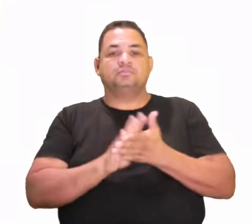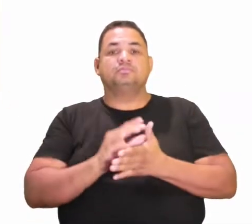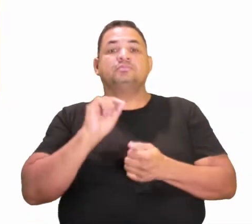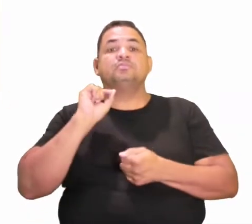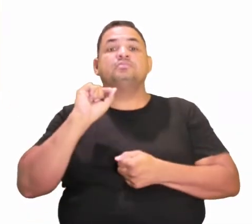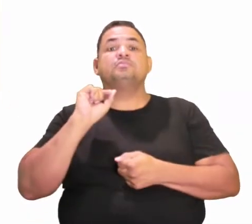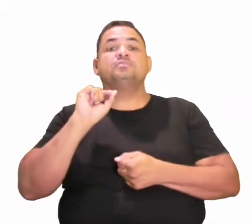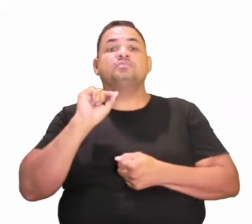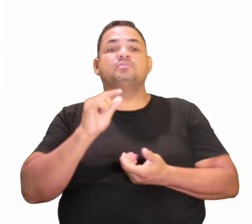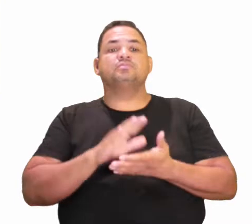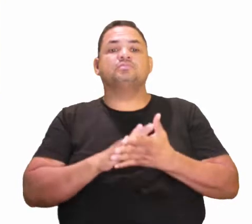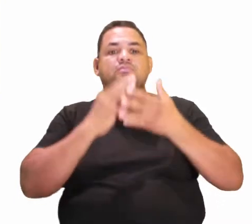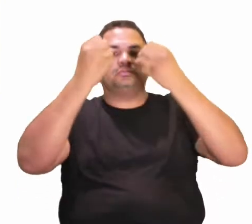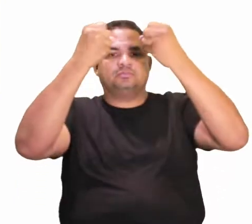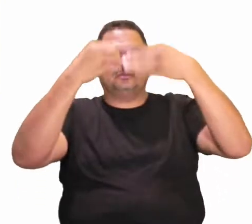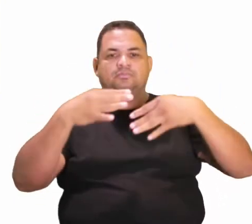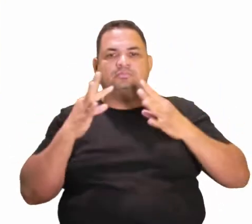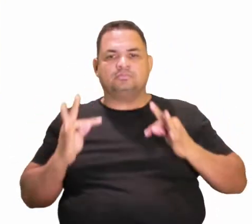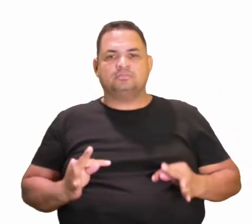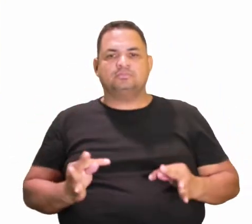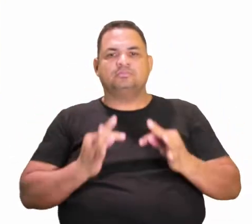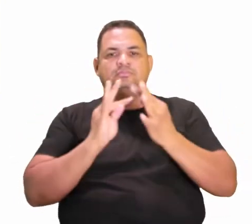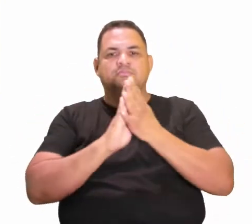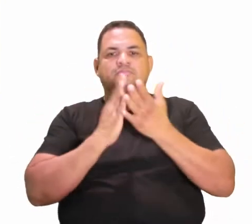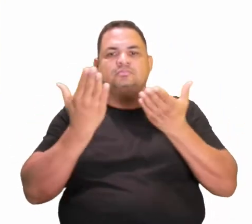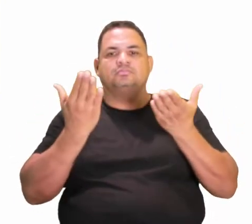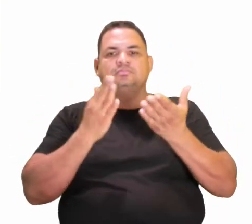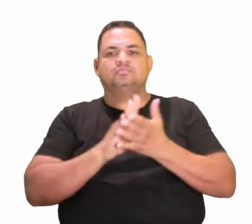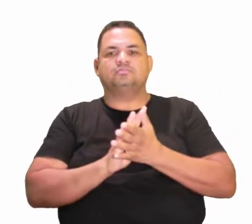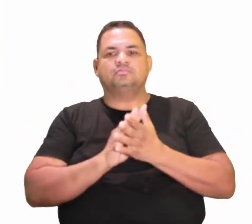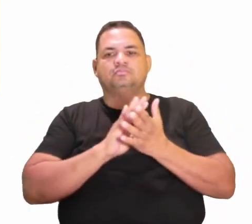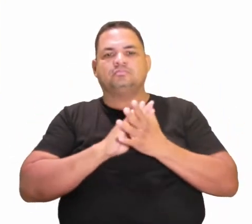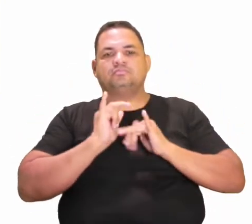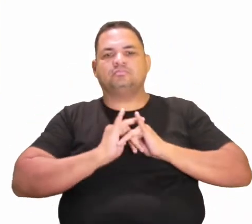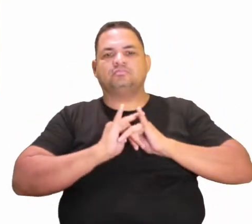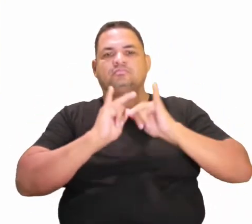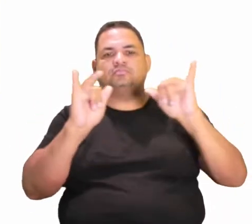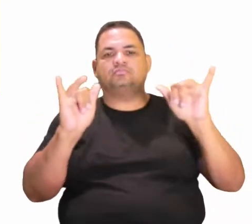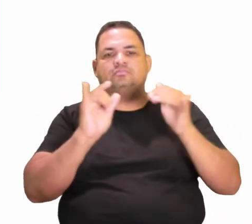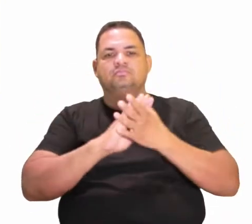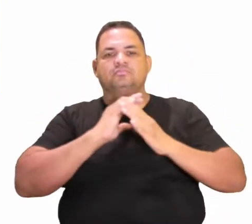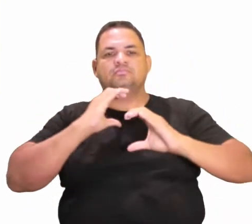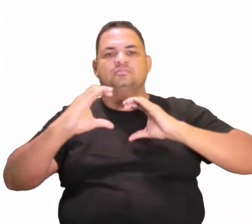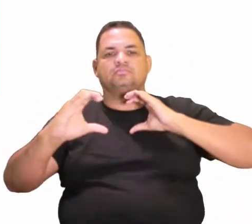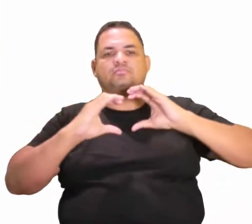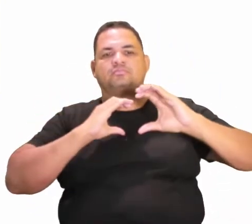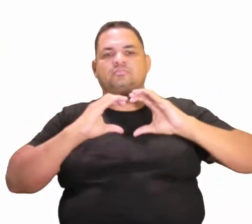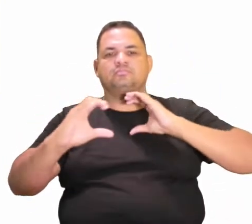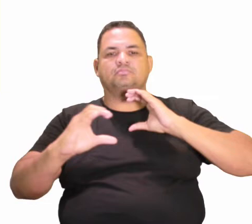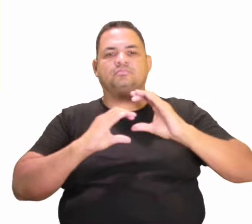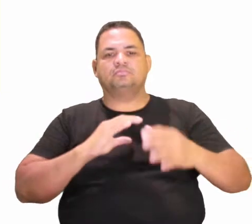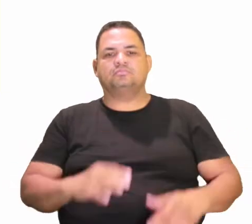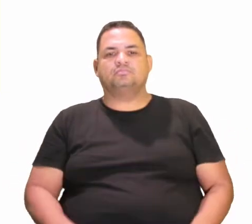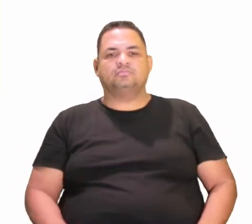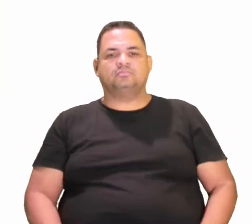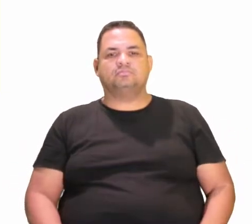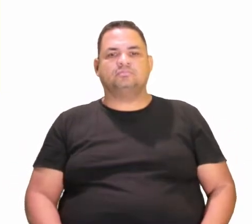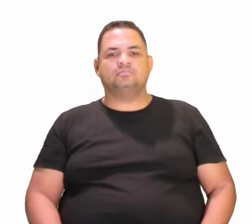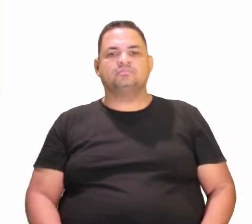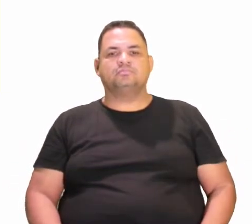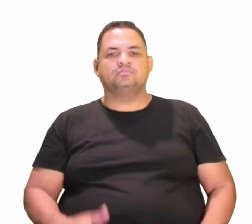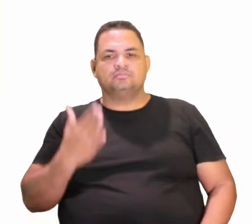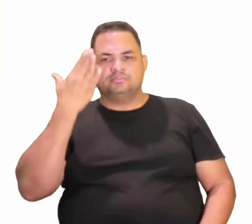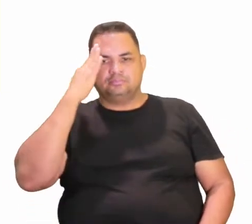quê? Olha só, explorar tecnologias digitais da informação e